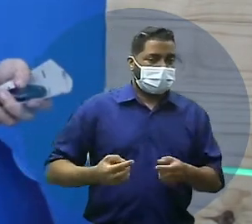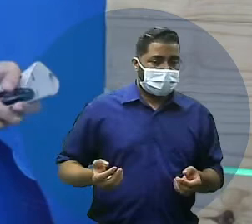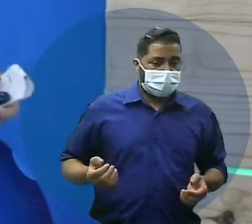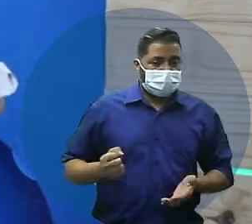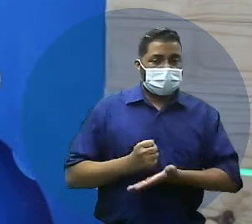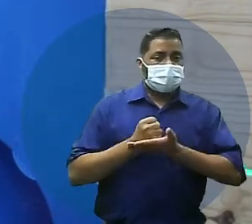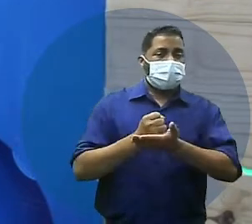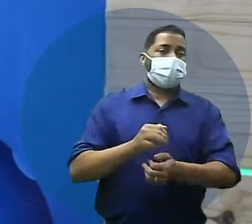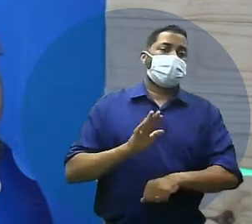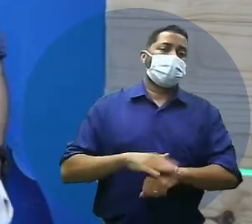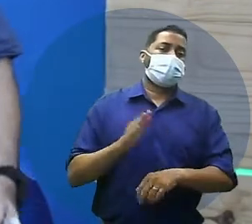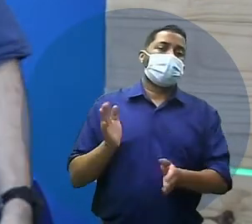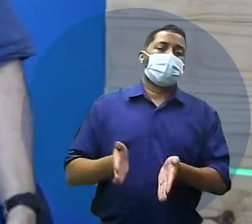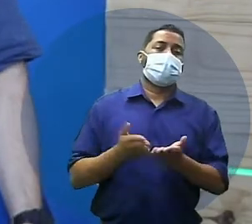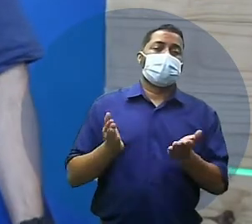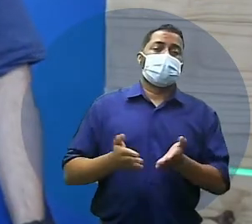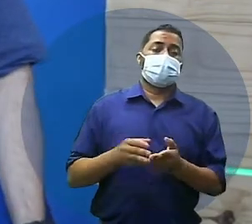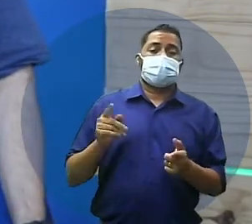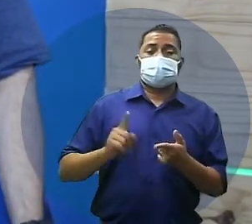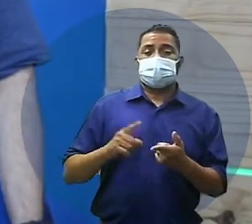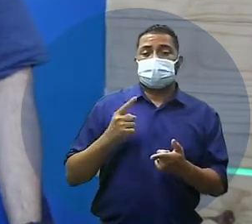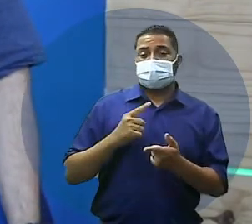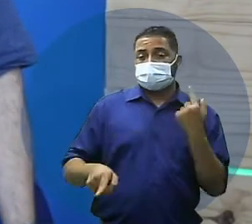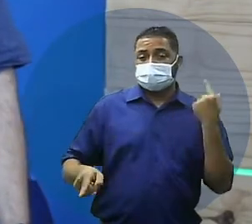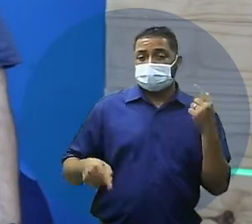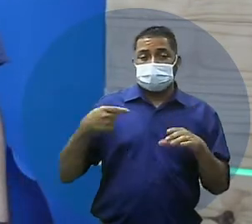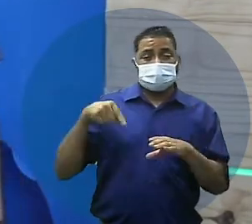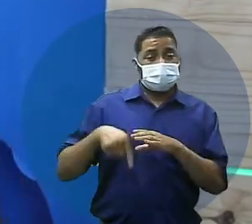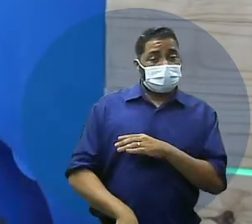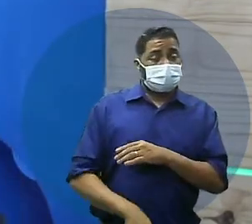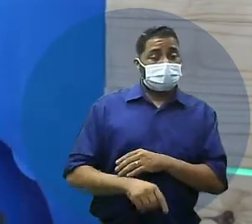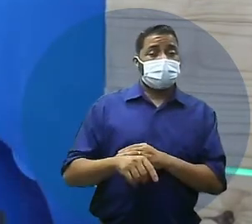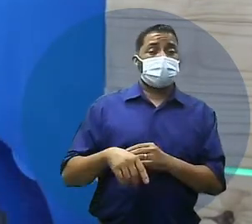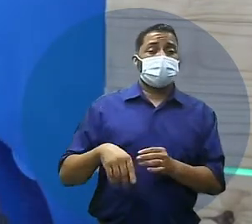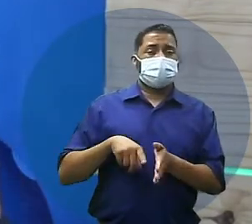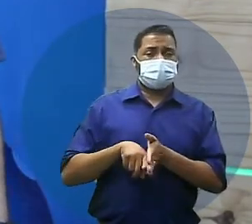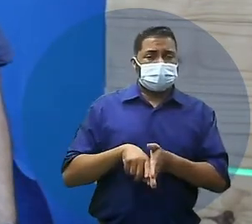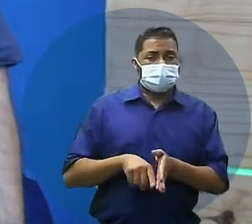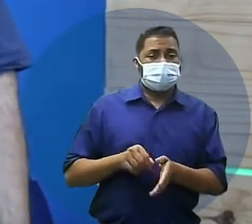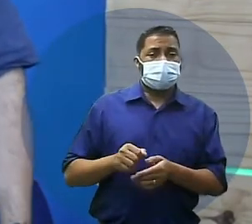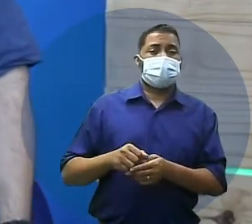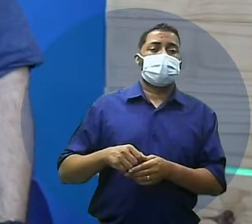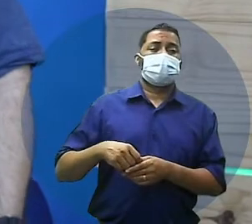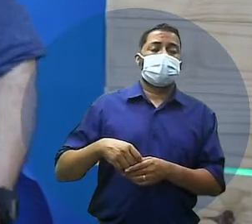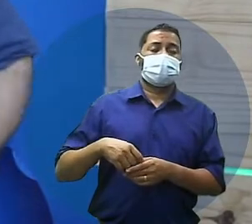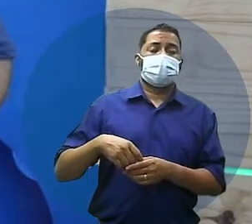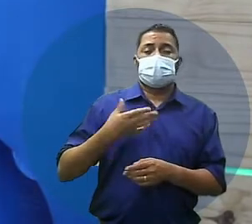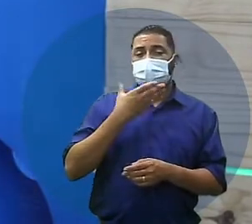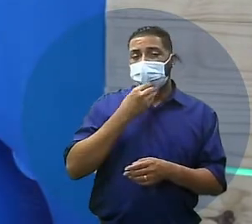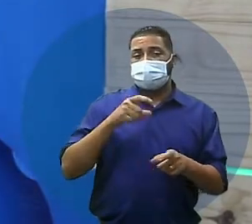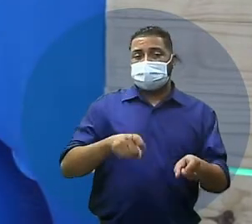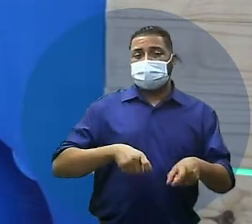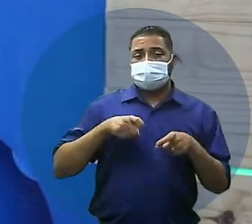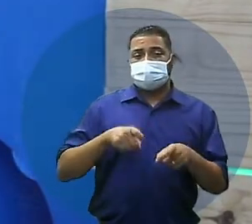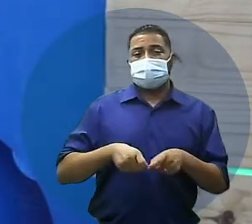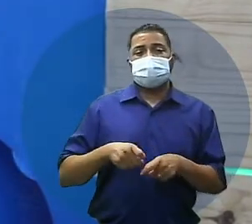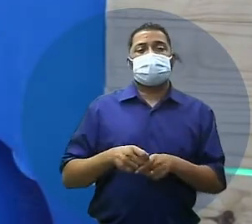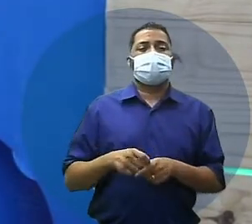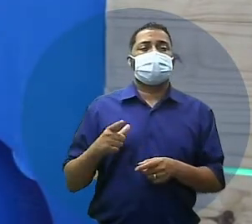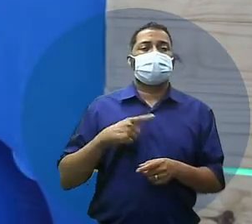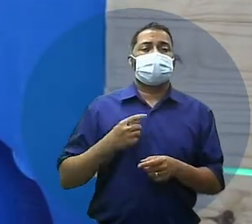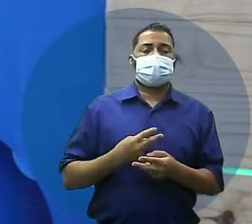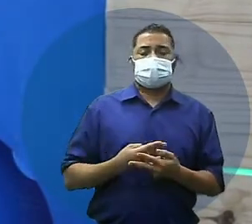pobres. Ele também foi contra a exploração dos usineiros sobre os homens do campo. Ele foi autor de uma série